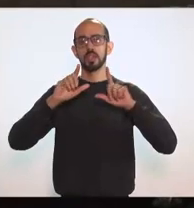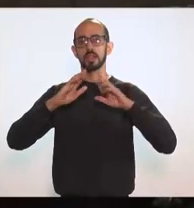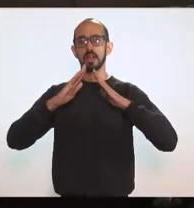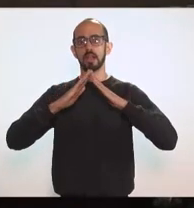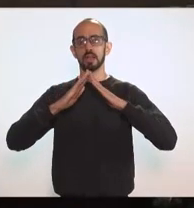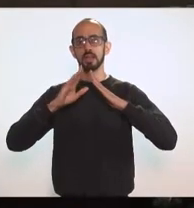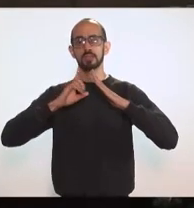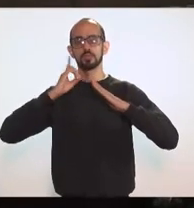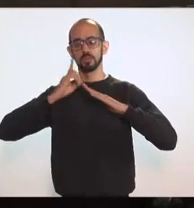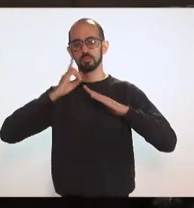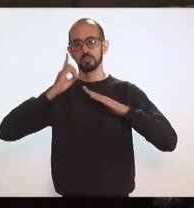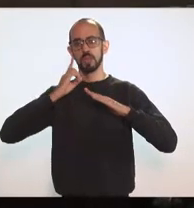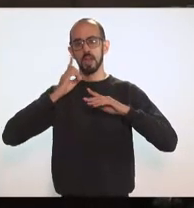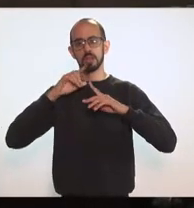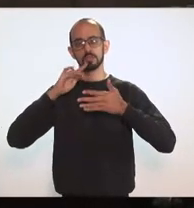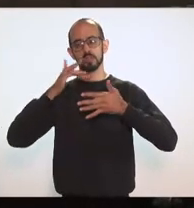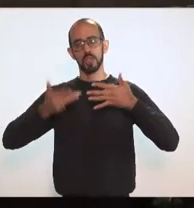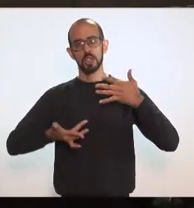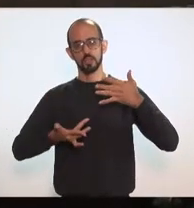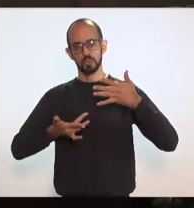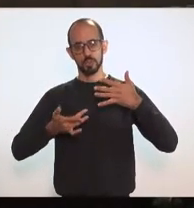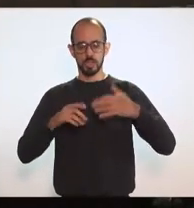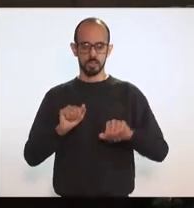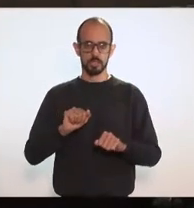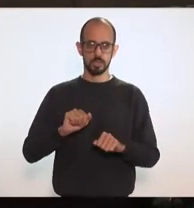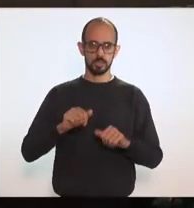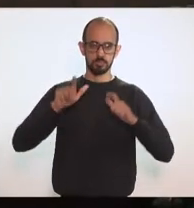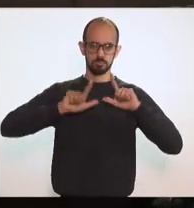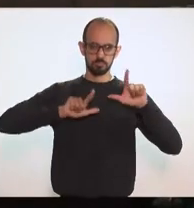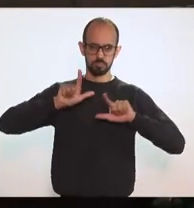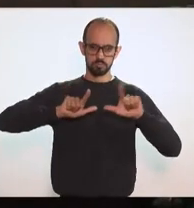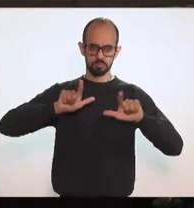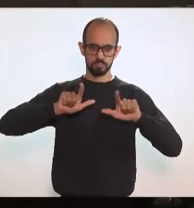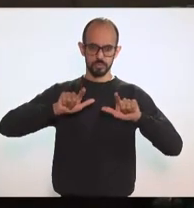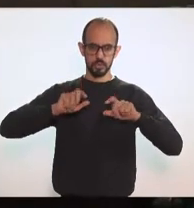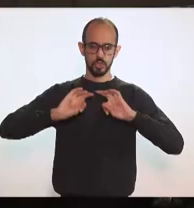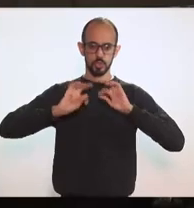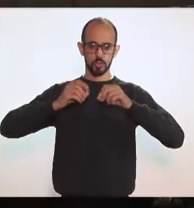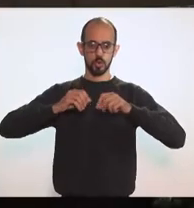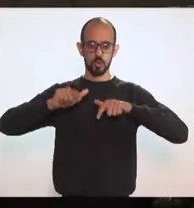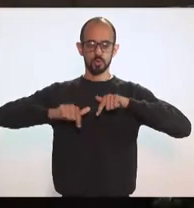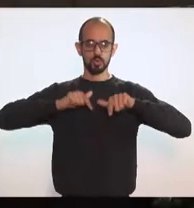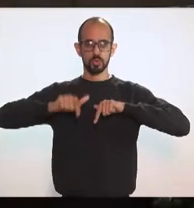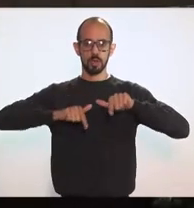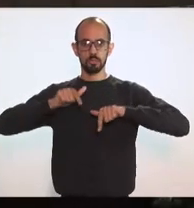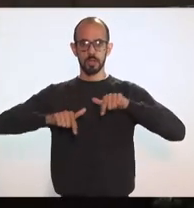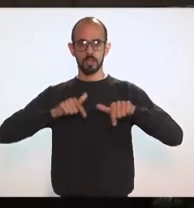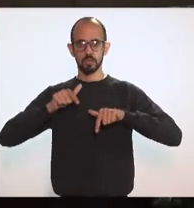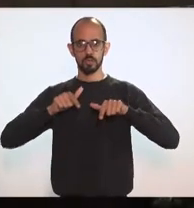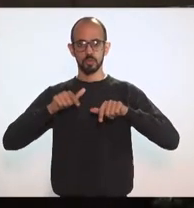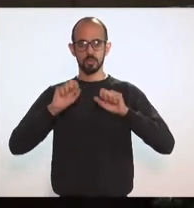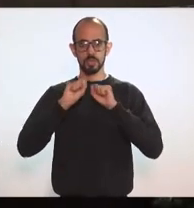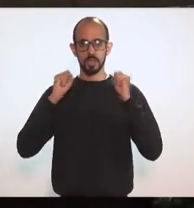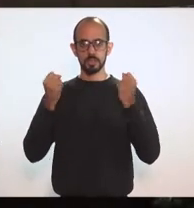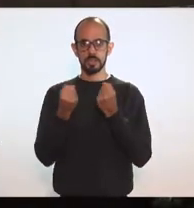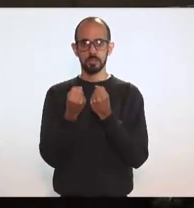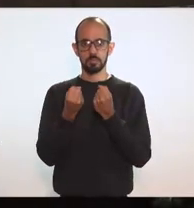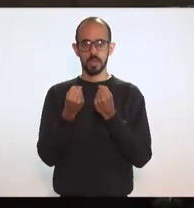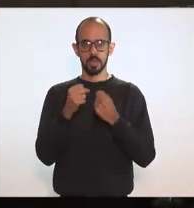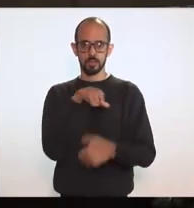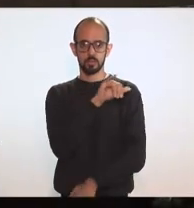redes sociais, imprensa, trabalhadoras e trabalhadores da Assembleia Legislativa do Estado do Rio de